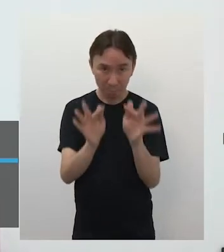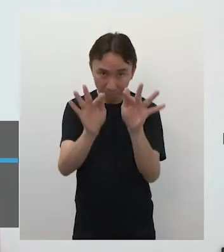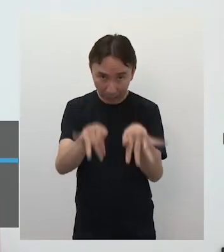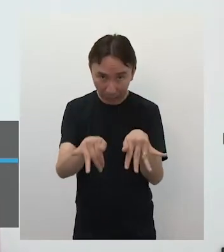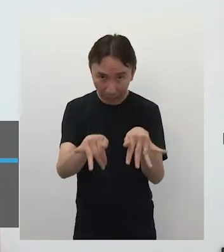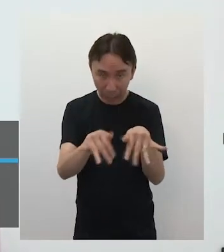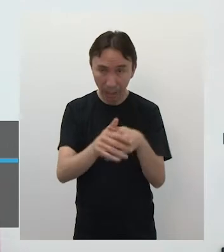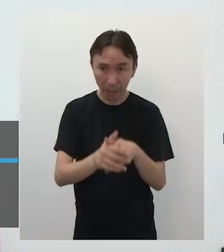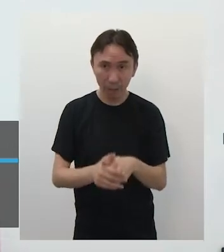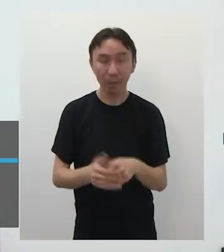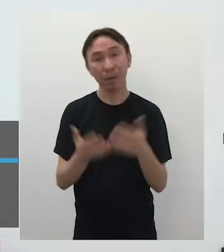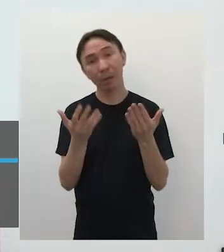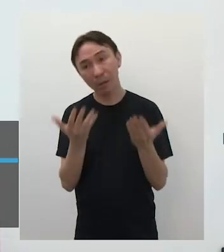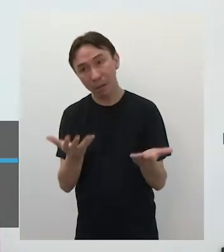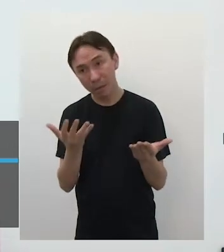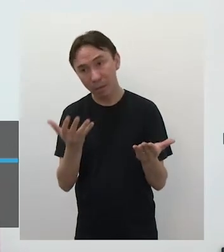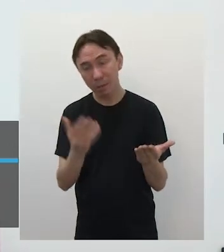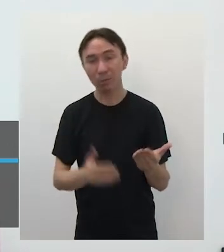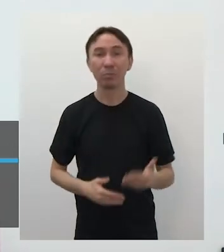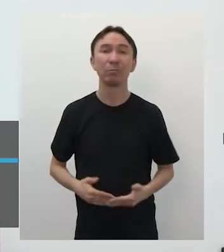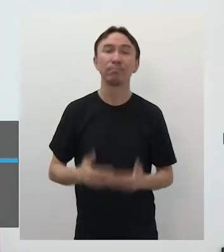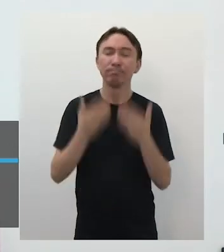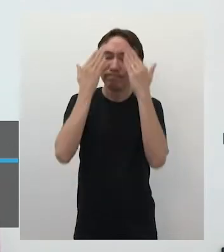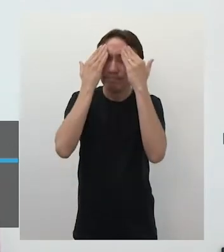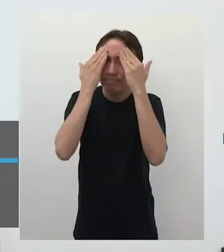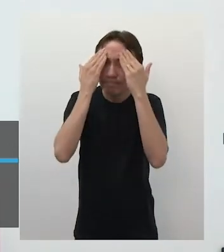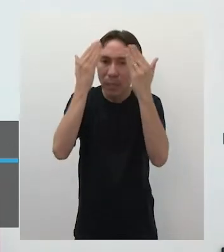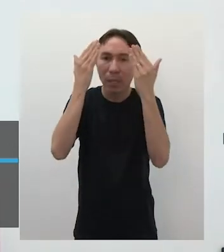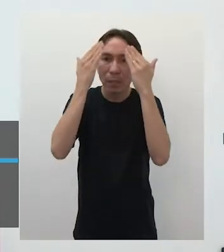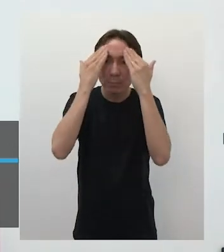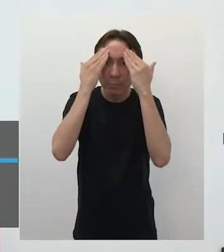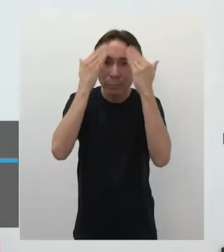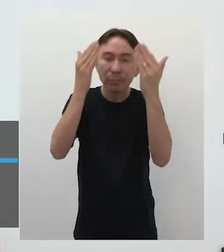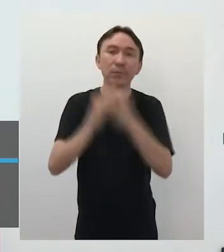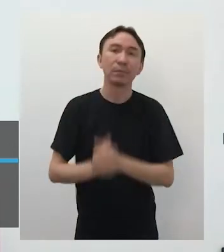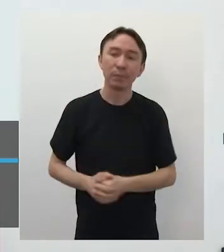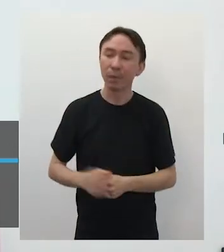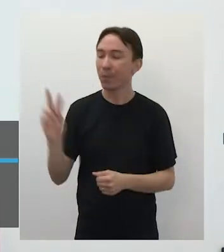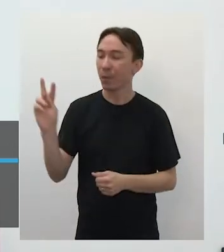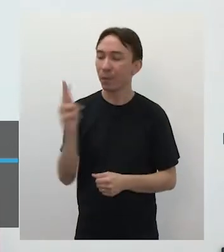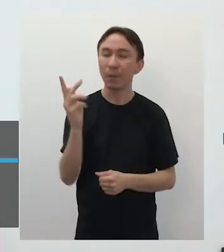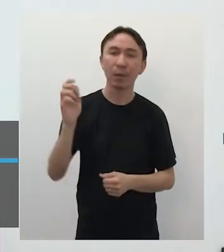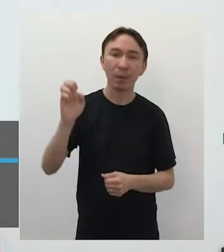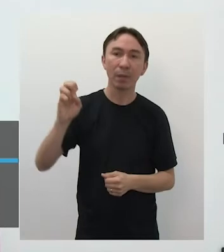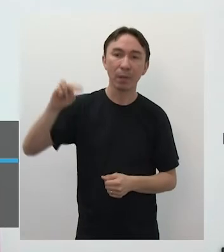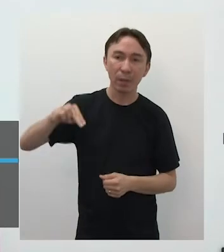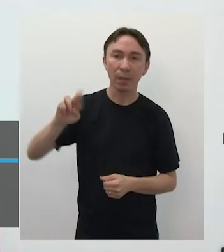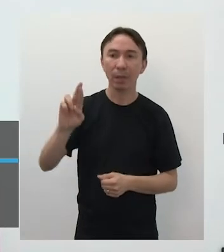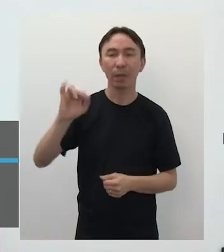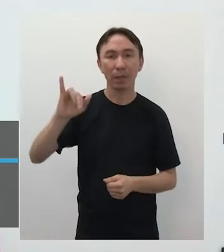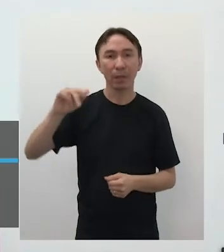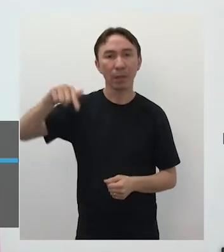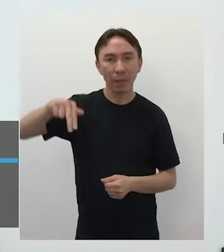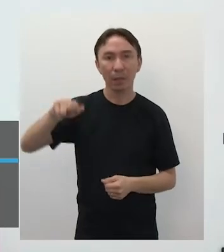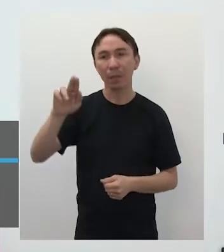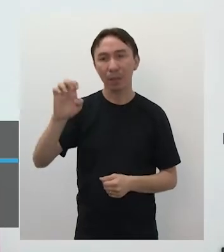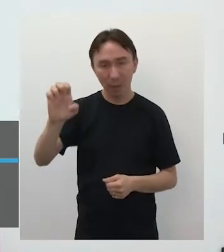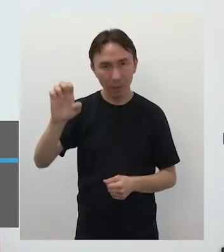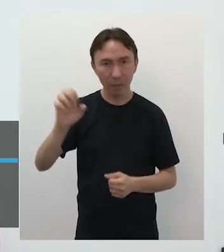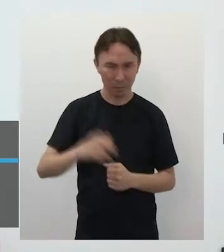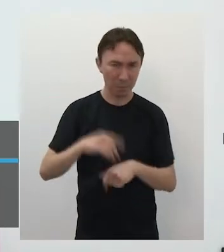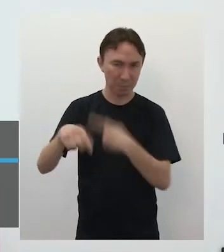E a buscar novas aprendizagens, porque tudo é aprendizagem e tudo é